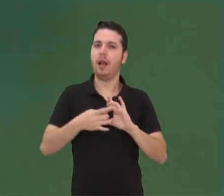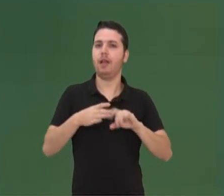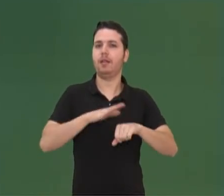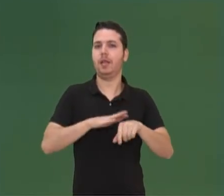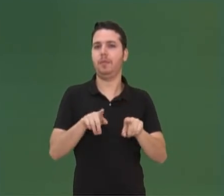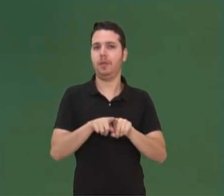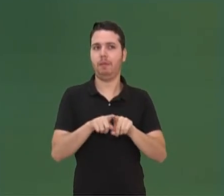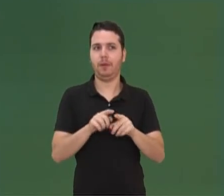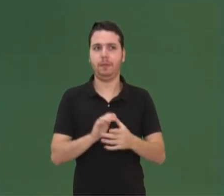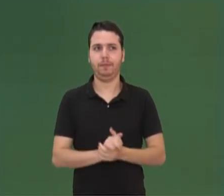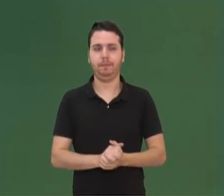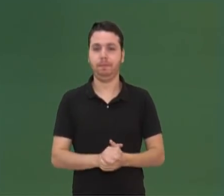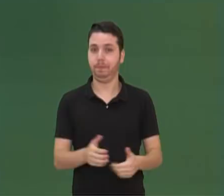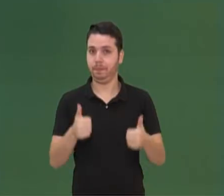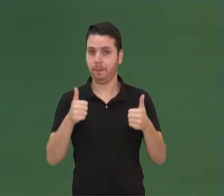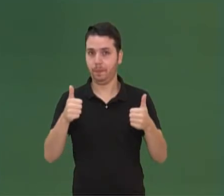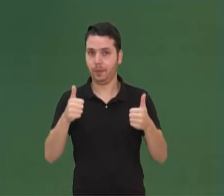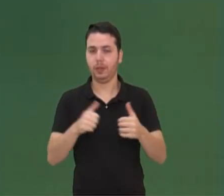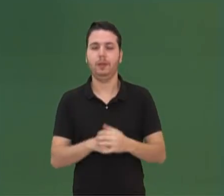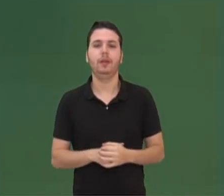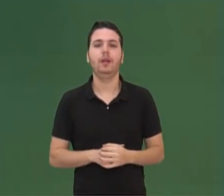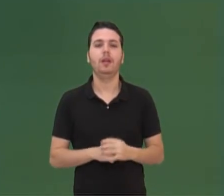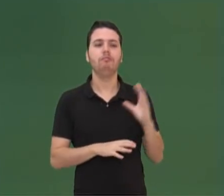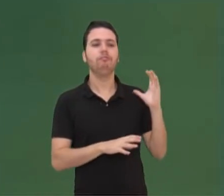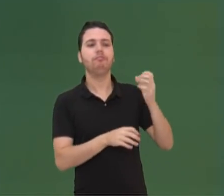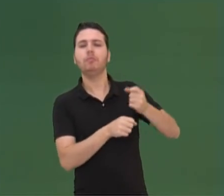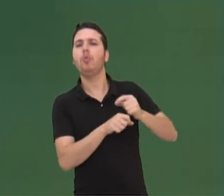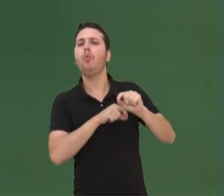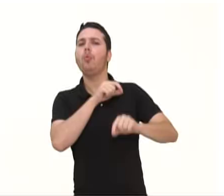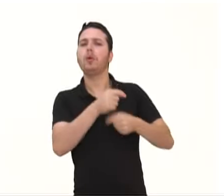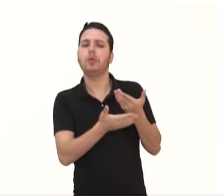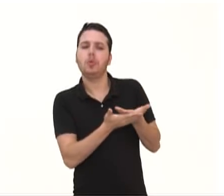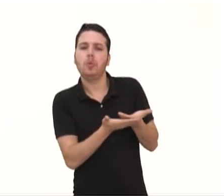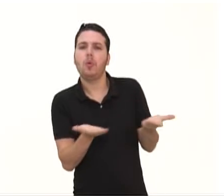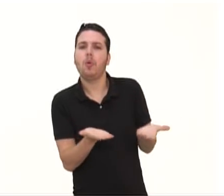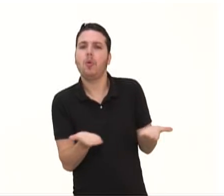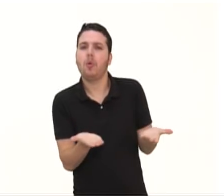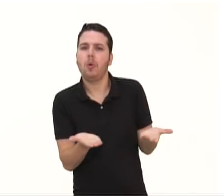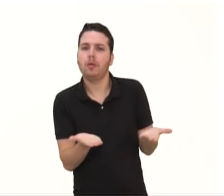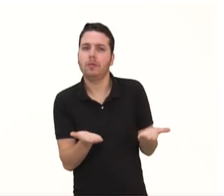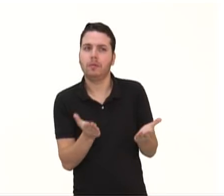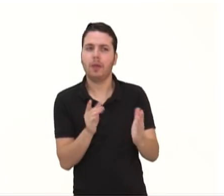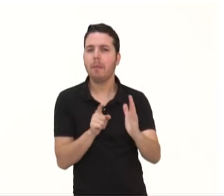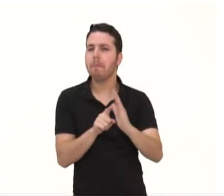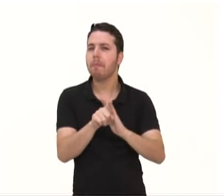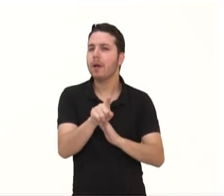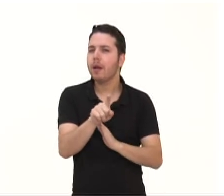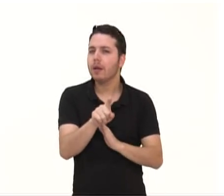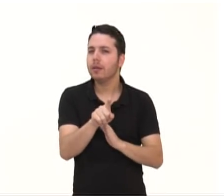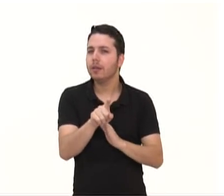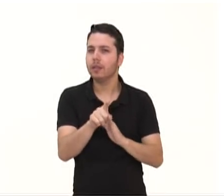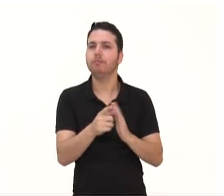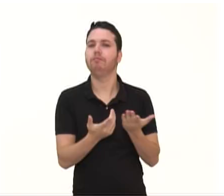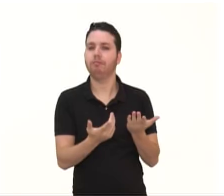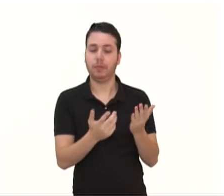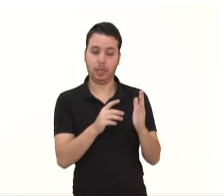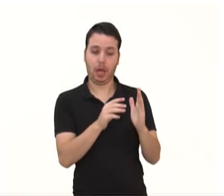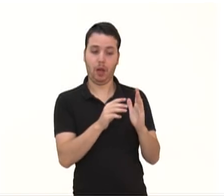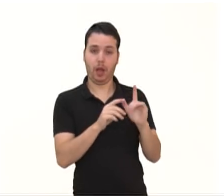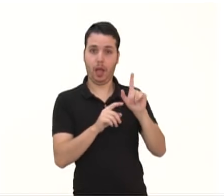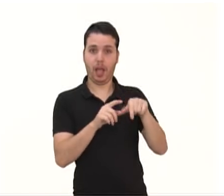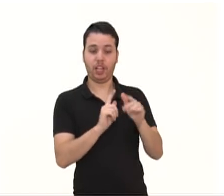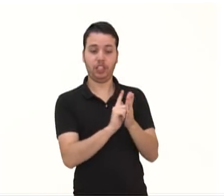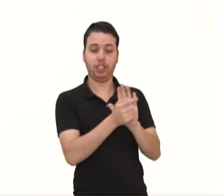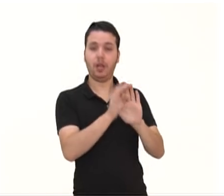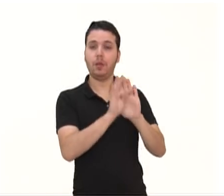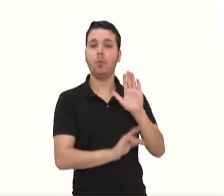bem. Pessoal, o que que nós trabalhamos na nossa aula de hoje? Perguntinha, perguntinha, texto, gênero textual,